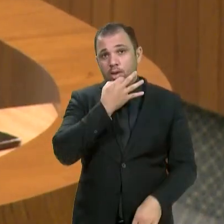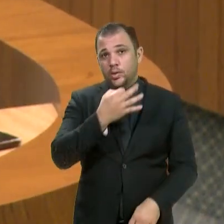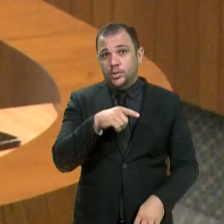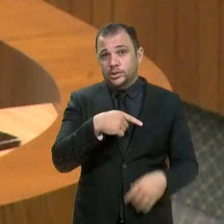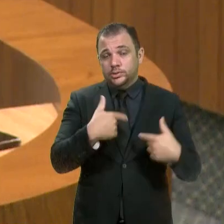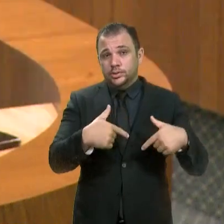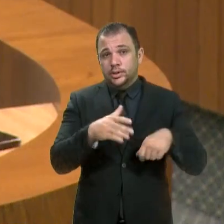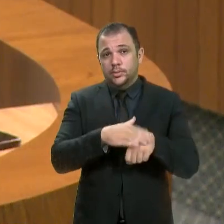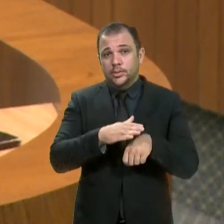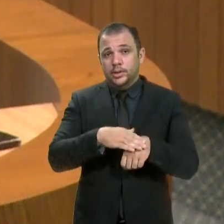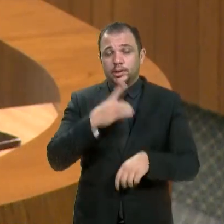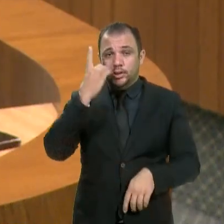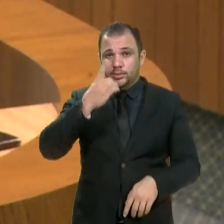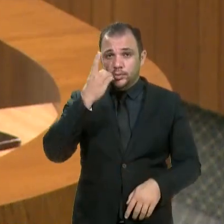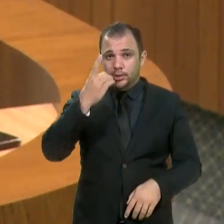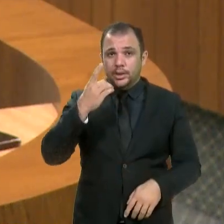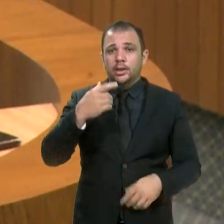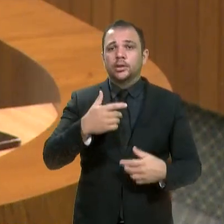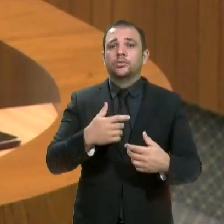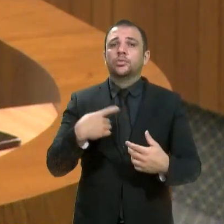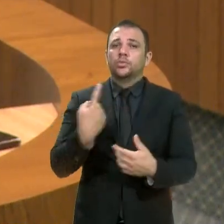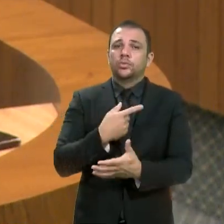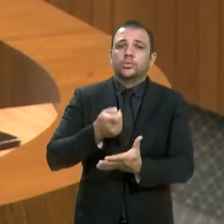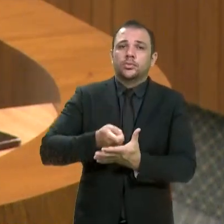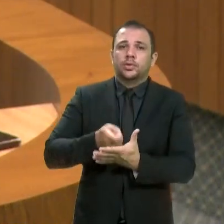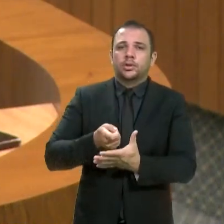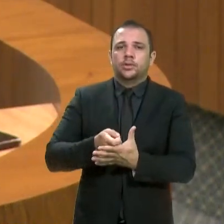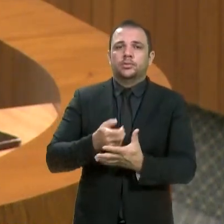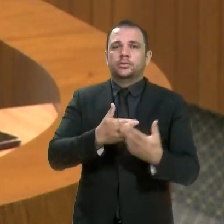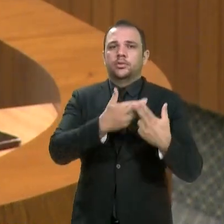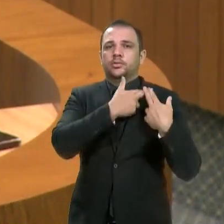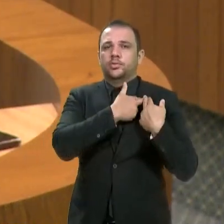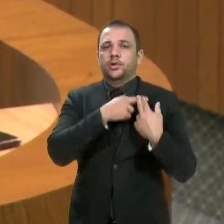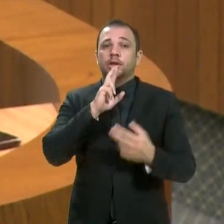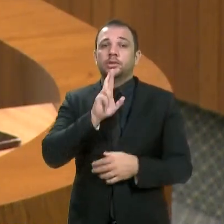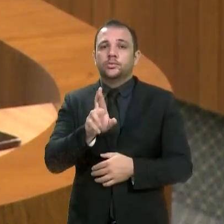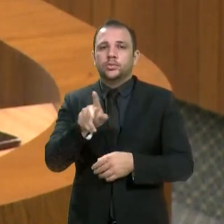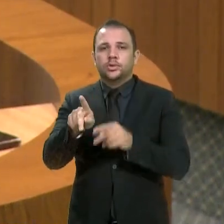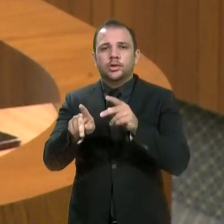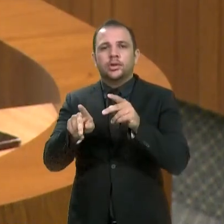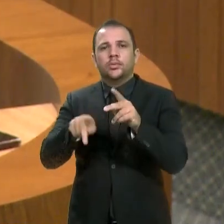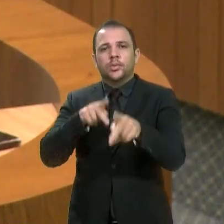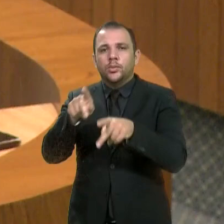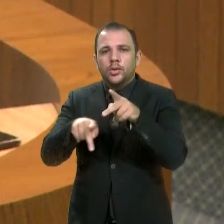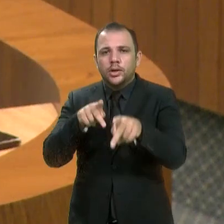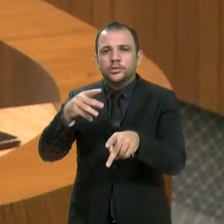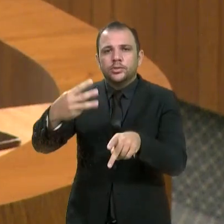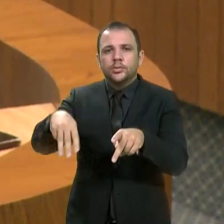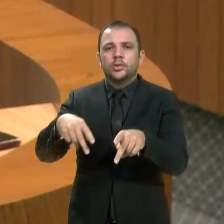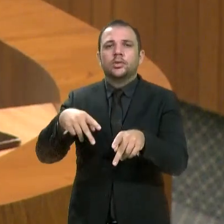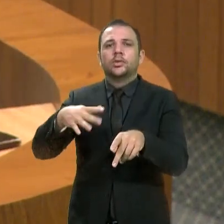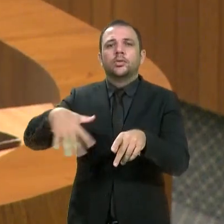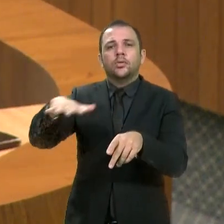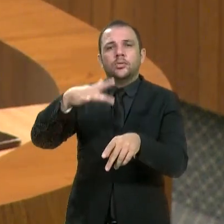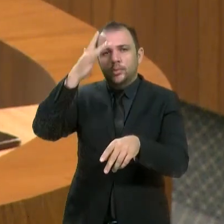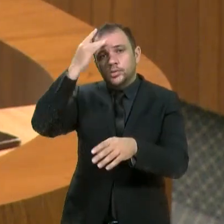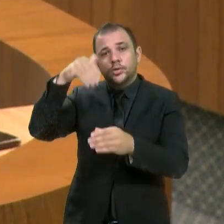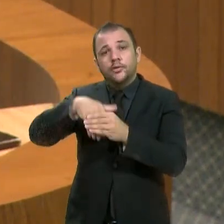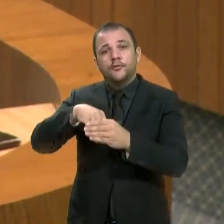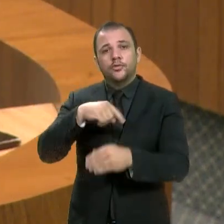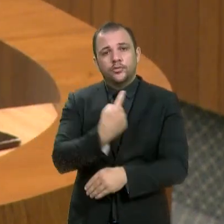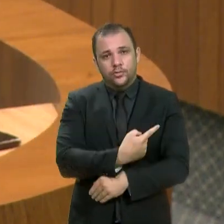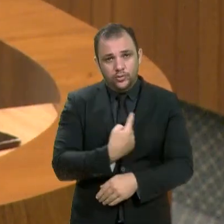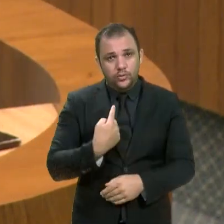coisa que a gente tem uma obrigação com nossos eleitores, com o povo do Maranhão. Por isso, eu considero muito importante a reunião das comissões, o trabalho das